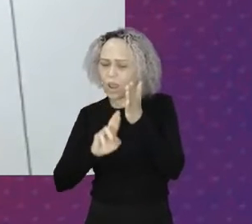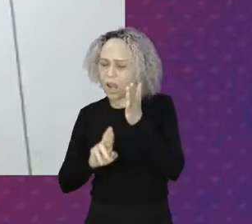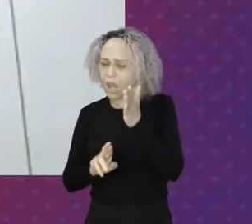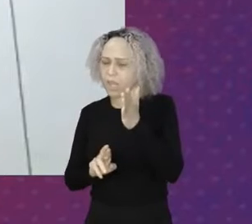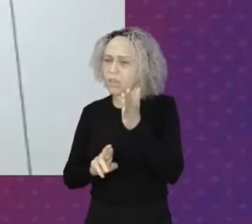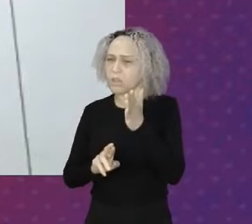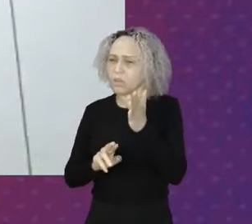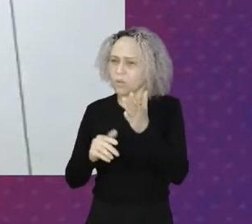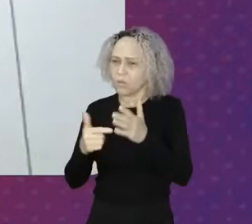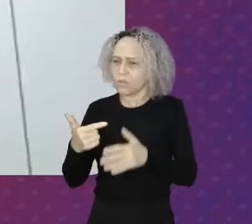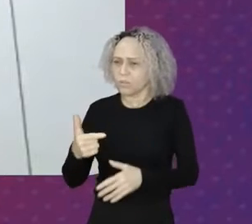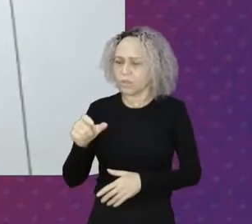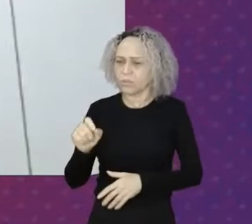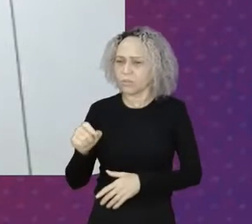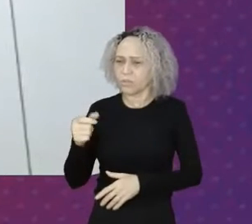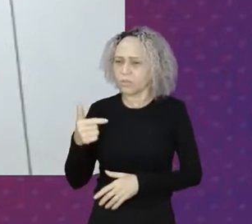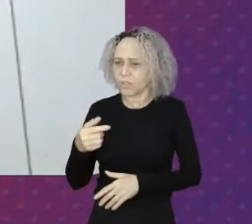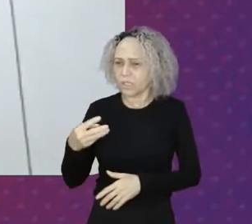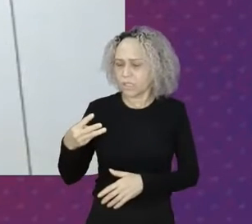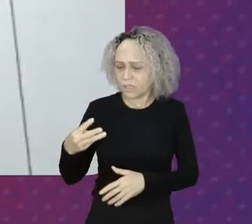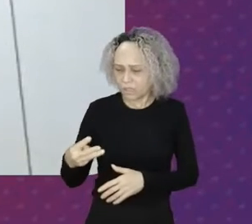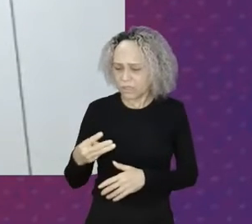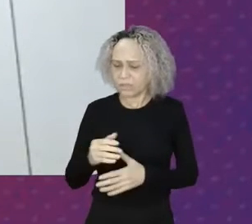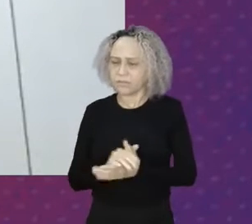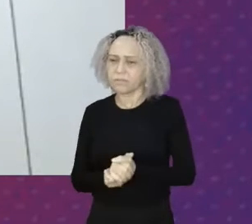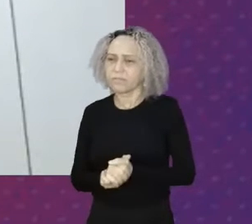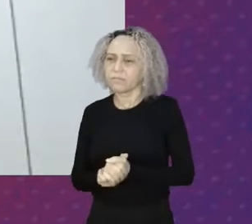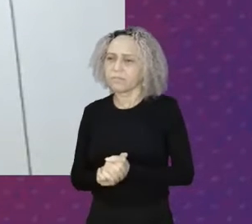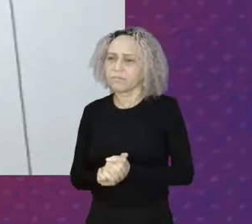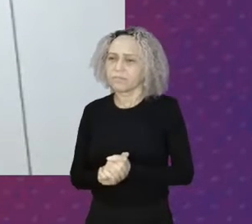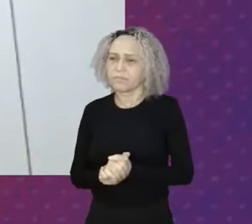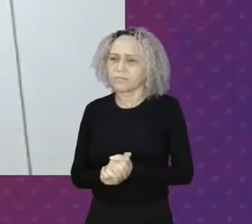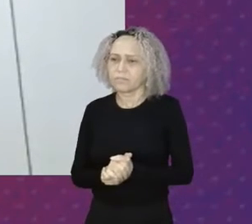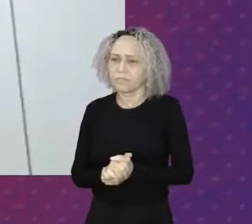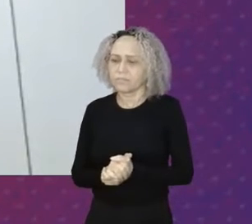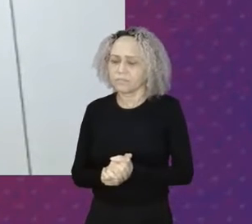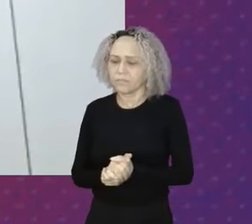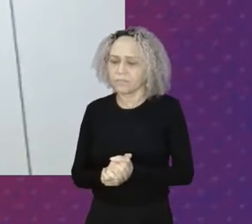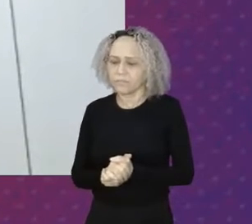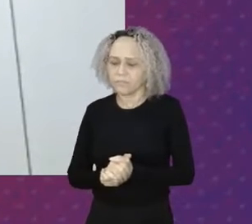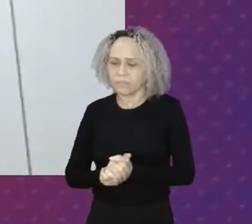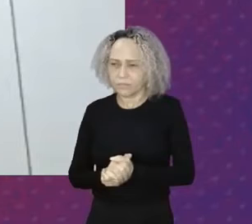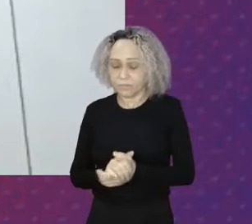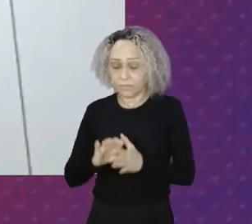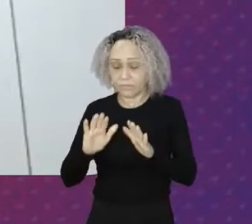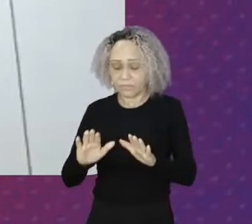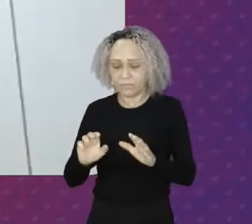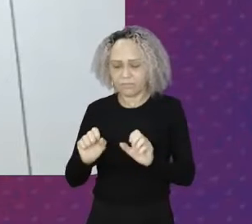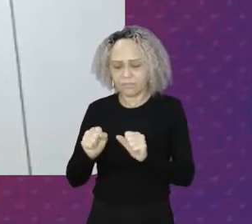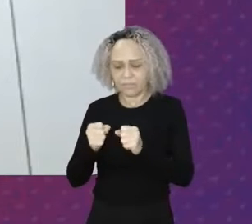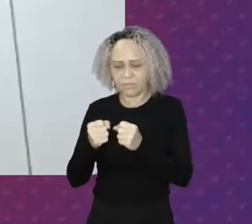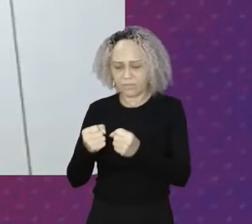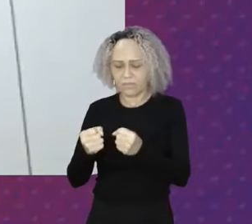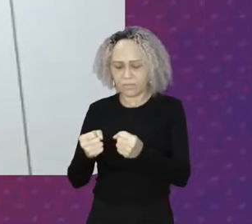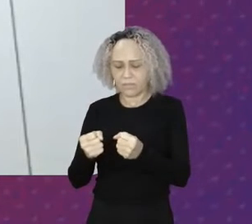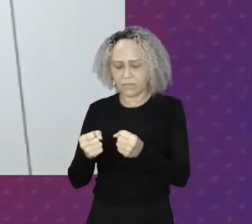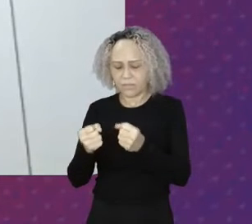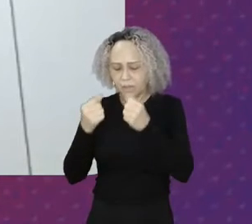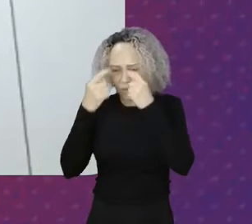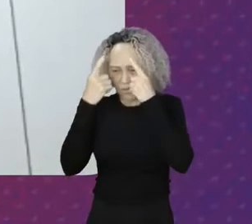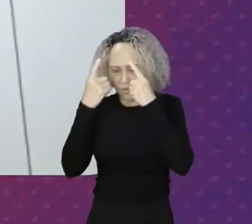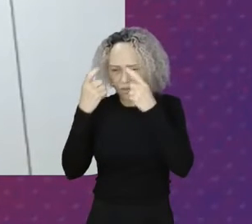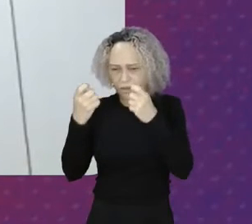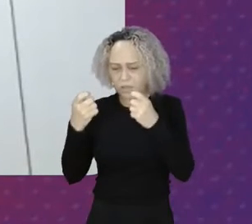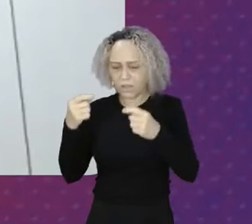ministras que estão representados aqui por meio desse GTI, de enfrentamento à violência política contra as mulheres. Eu acho importante